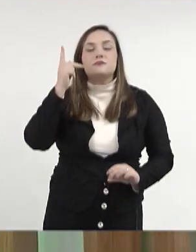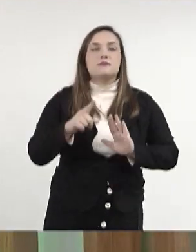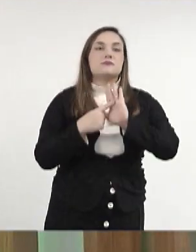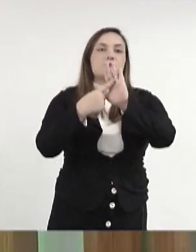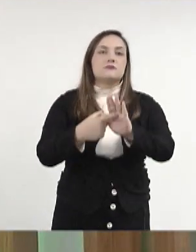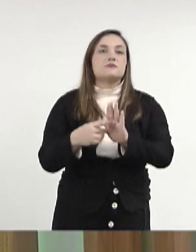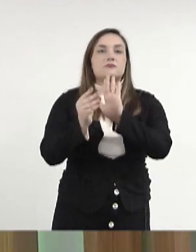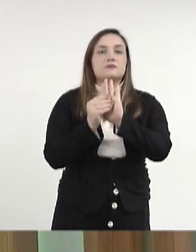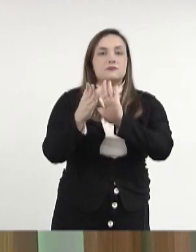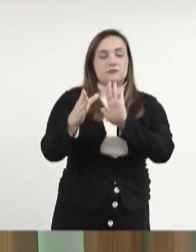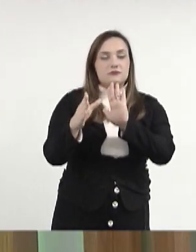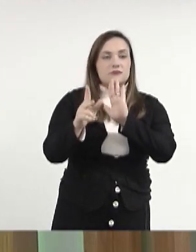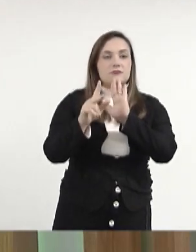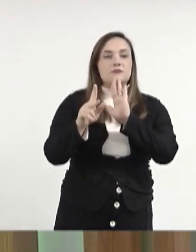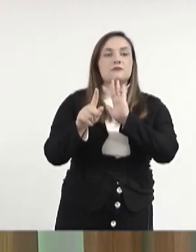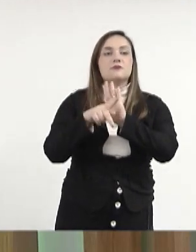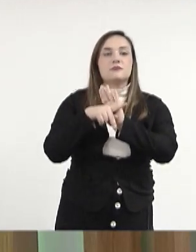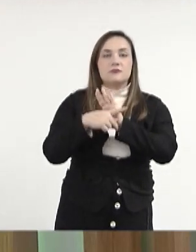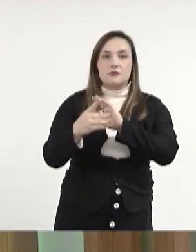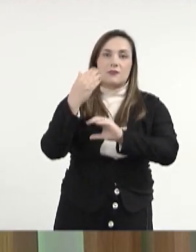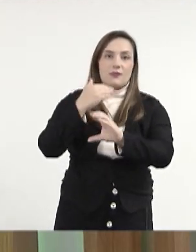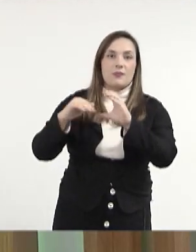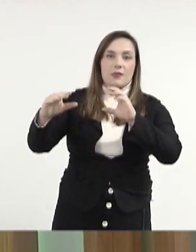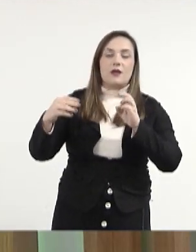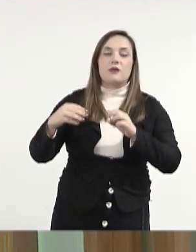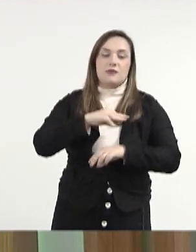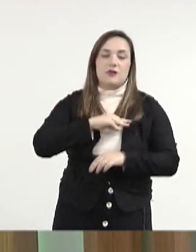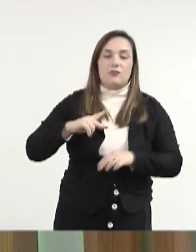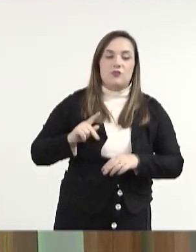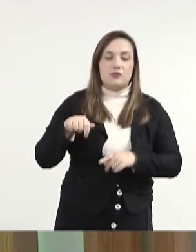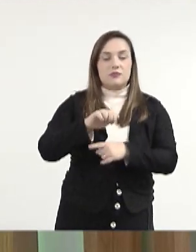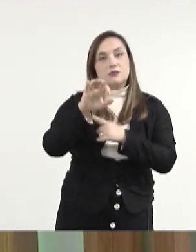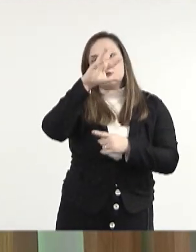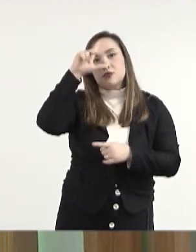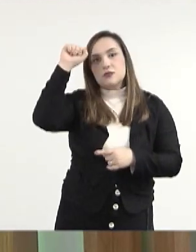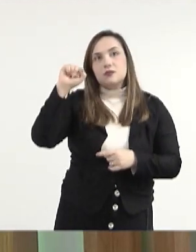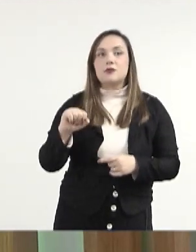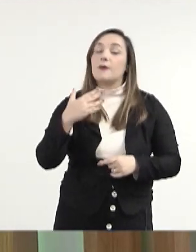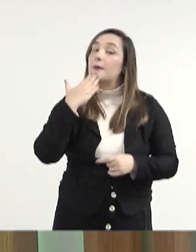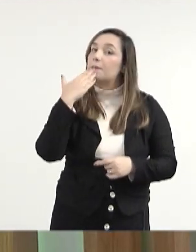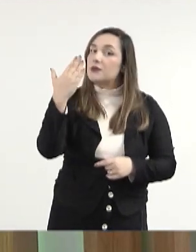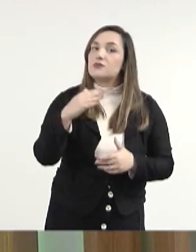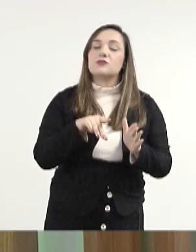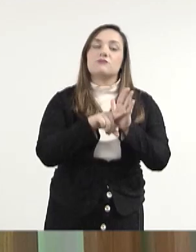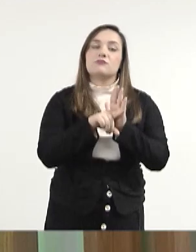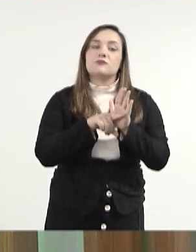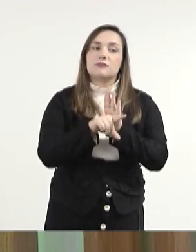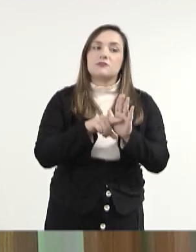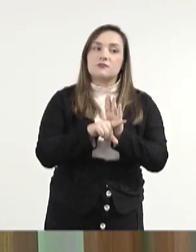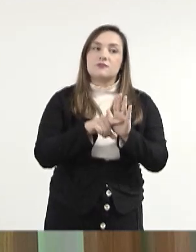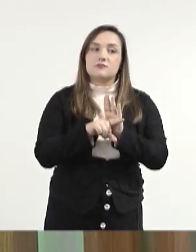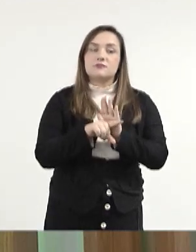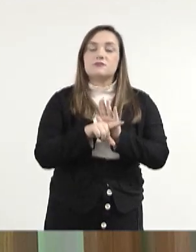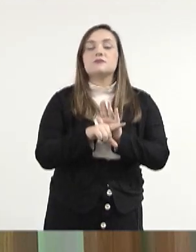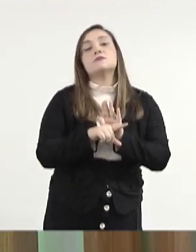apresentou indicação a ser encaminhada ao Ministério Público de Mato Grosso do Sul, pedindo investigações do MP sobre